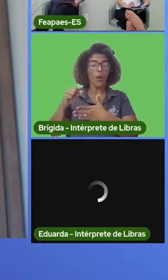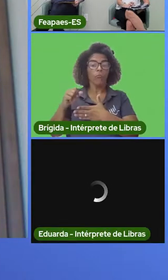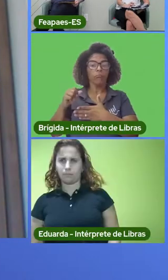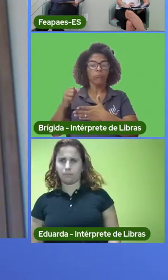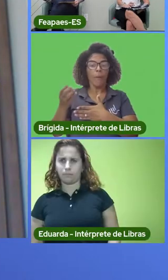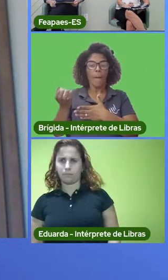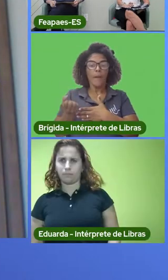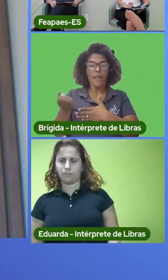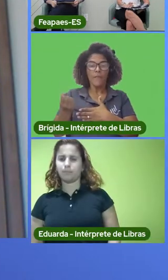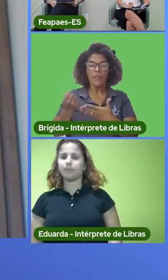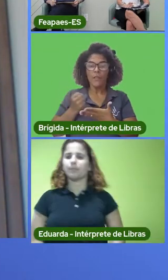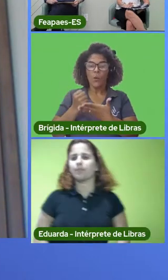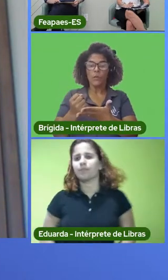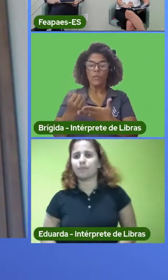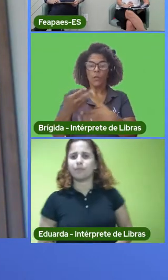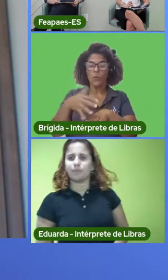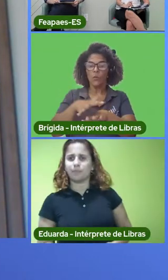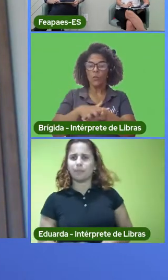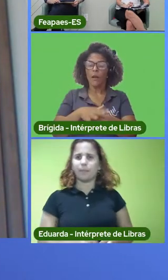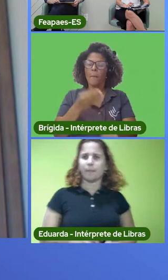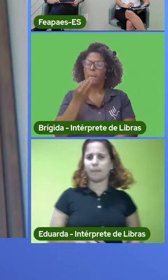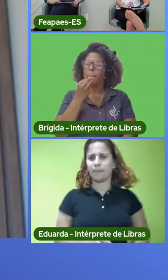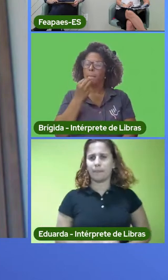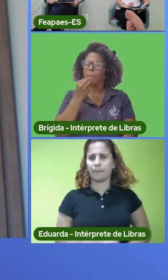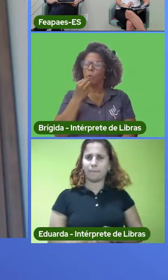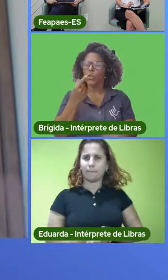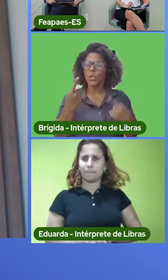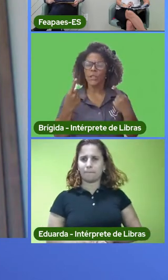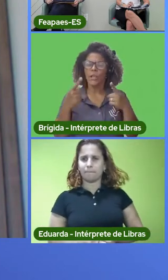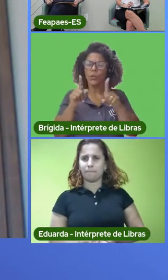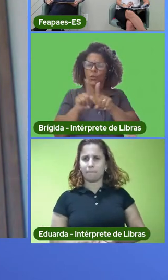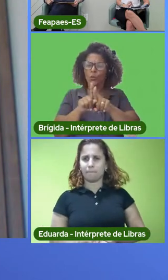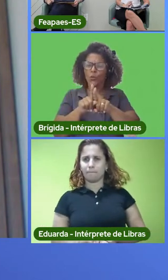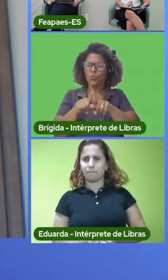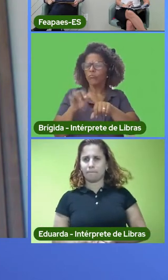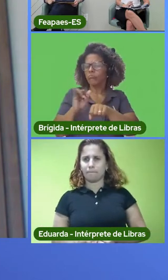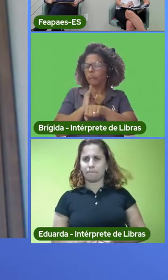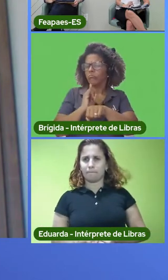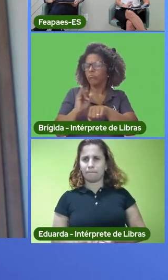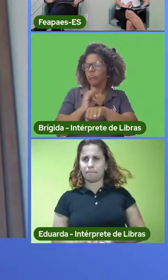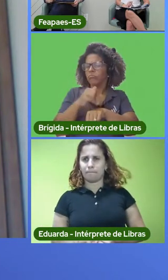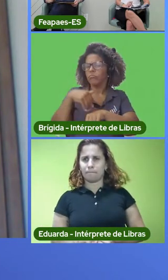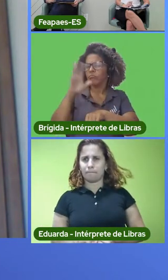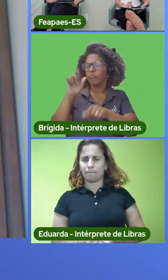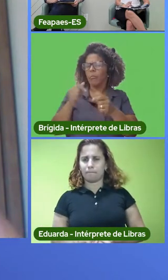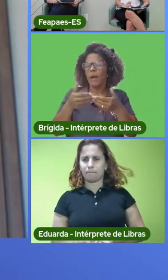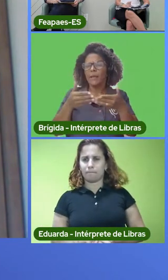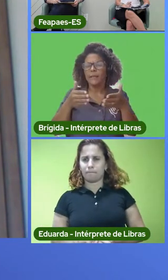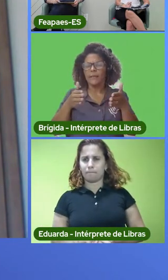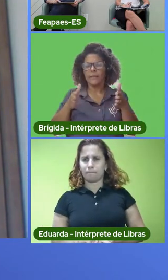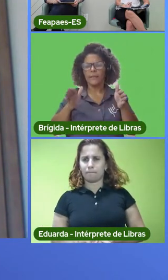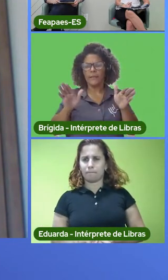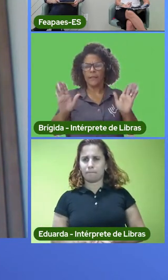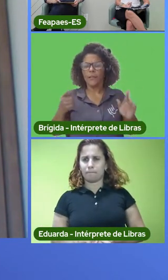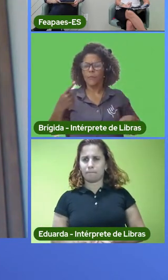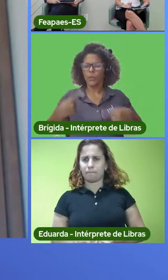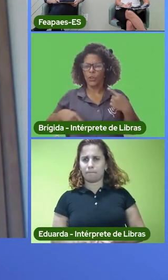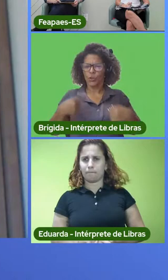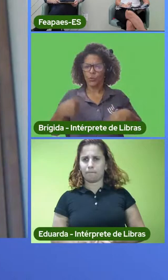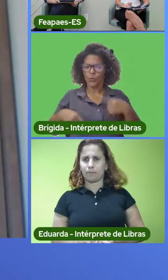Auxílio Inclusão, ele deveria vir acompanhado, né, de uma estratégia mais ampla aí de políticas,